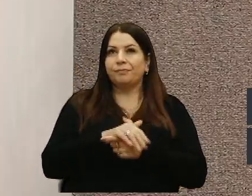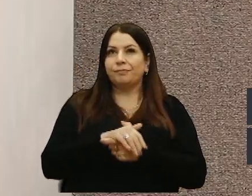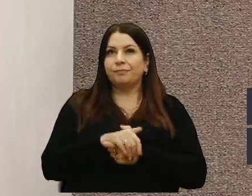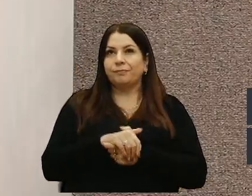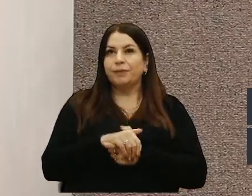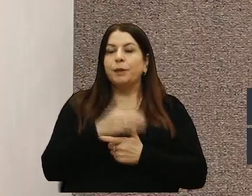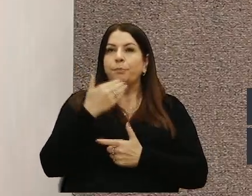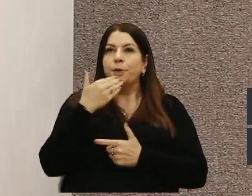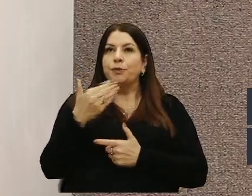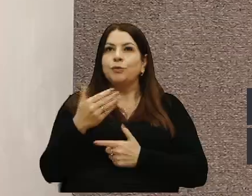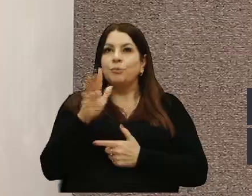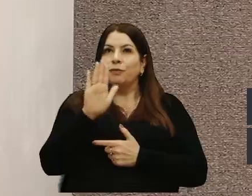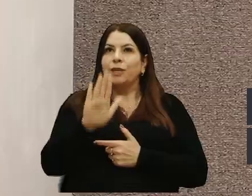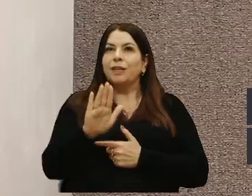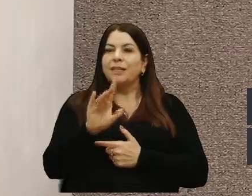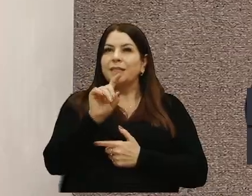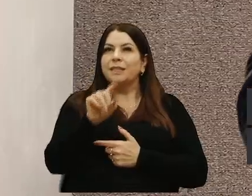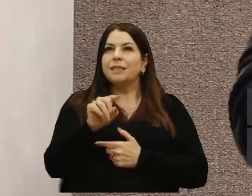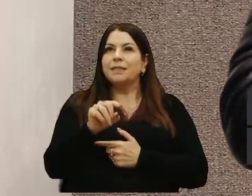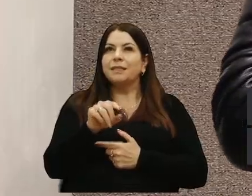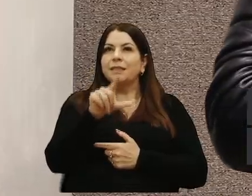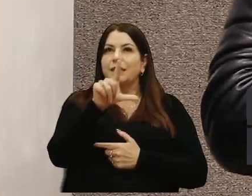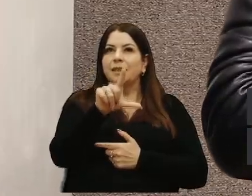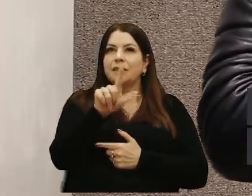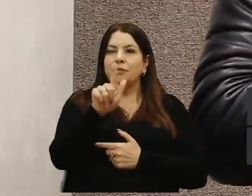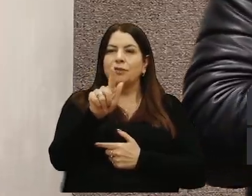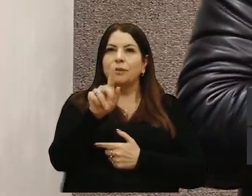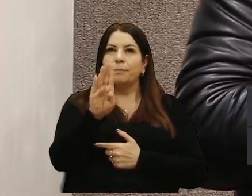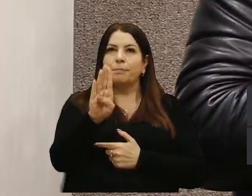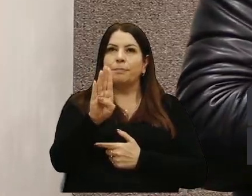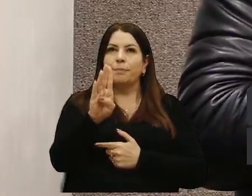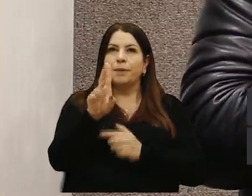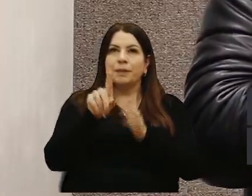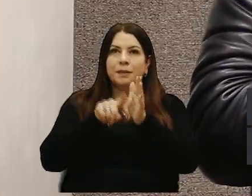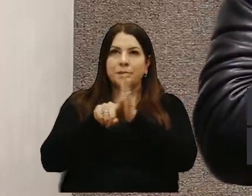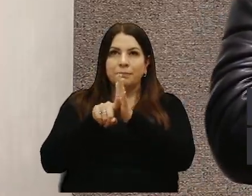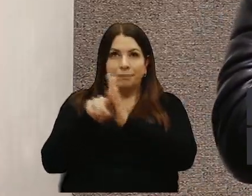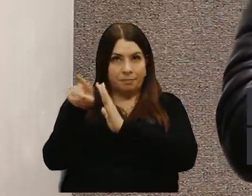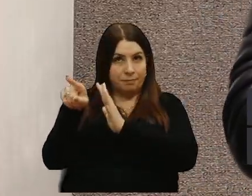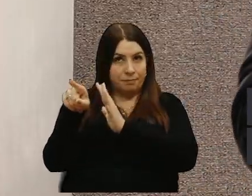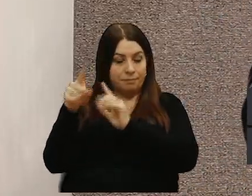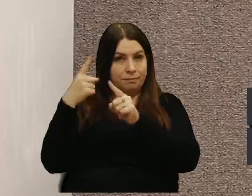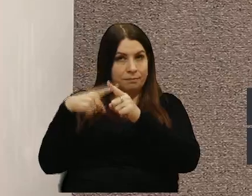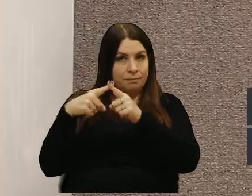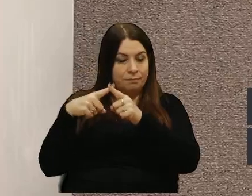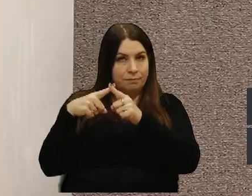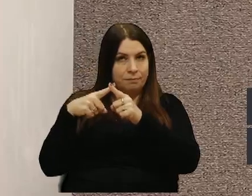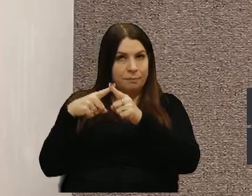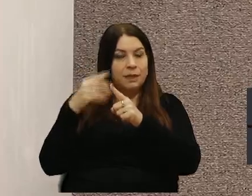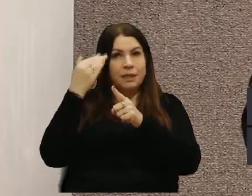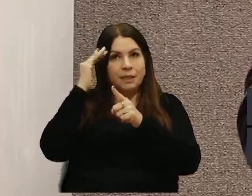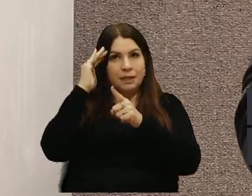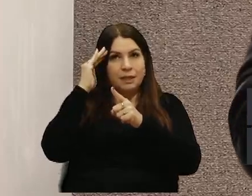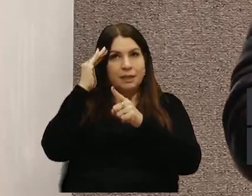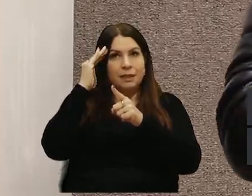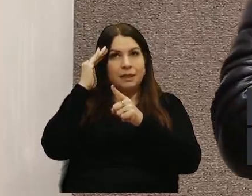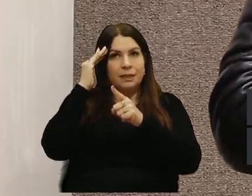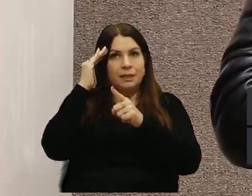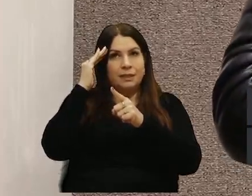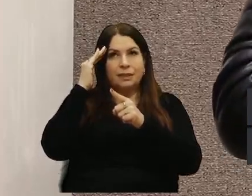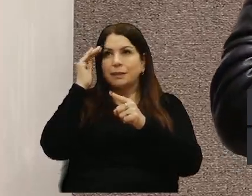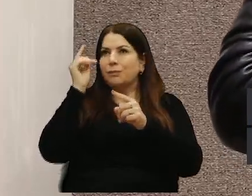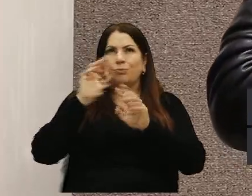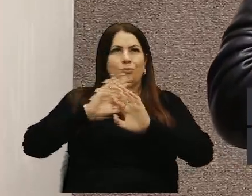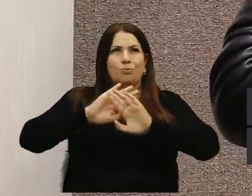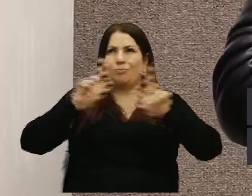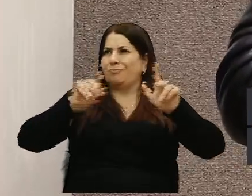declarar o pediu para que ficasse só LGB. Só pesquisar. Por quê? Porque entenderam que estava sendo uma radicalização